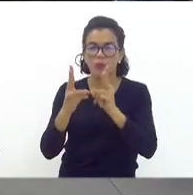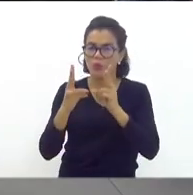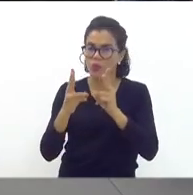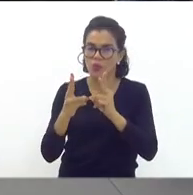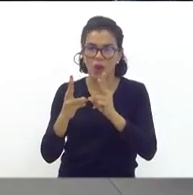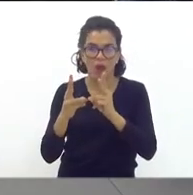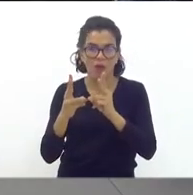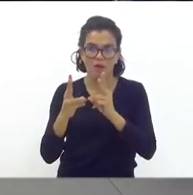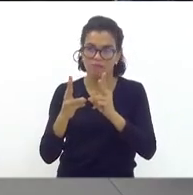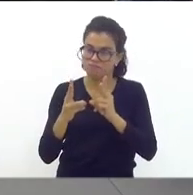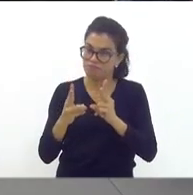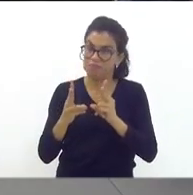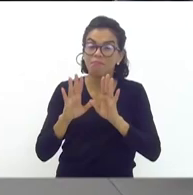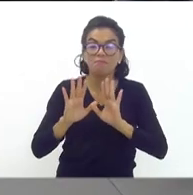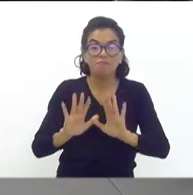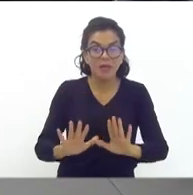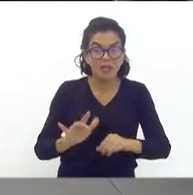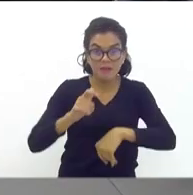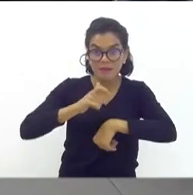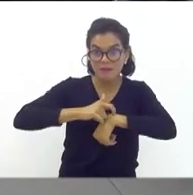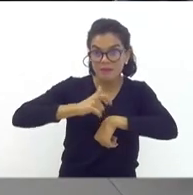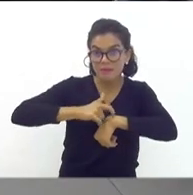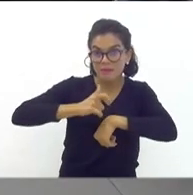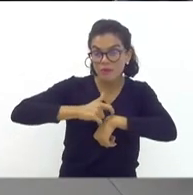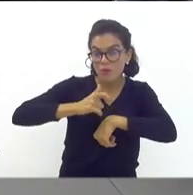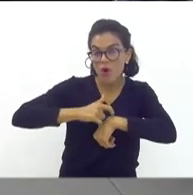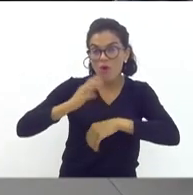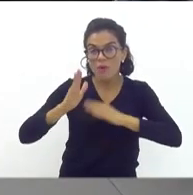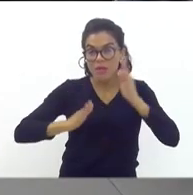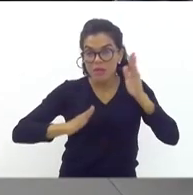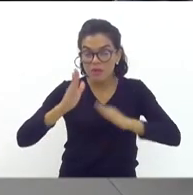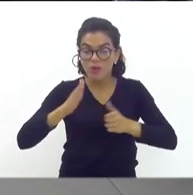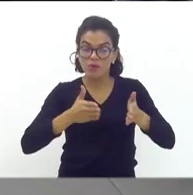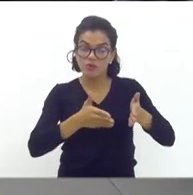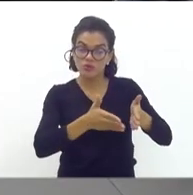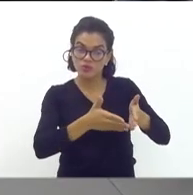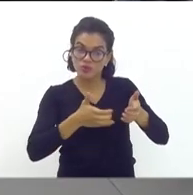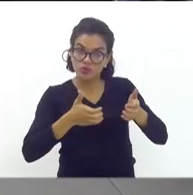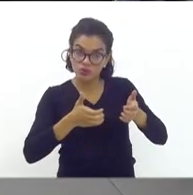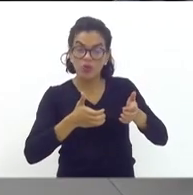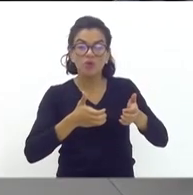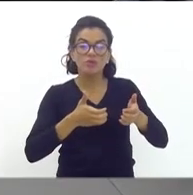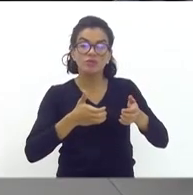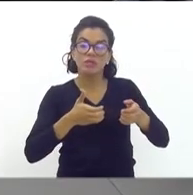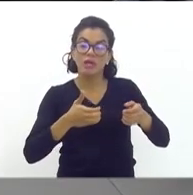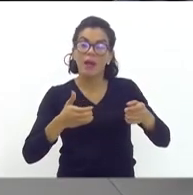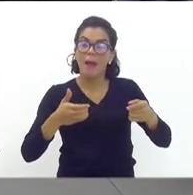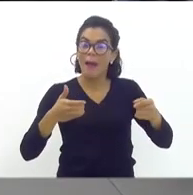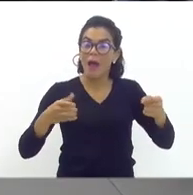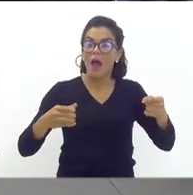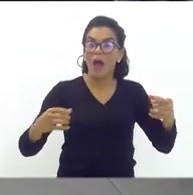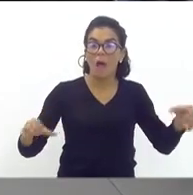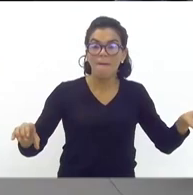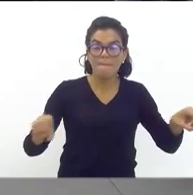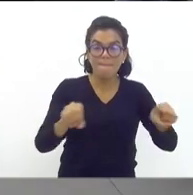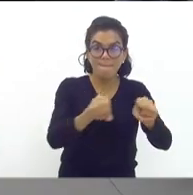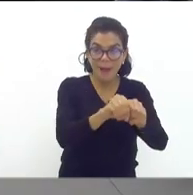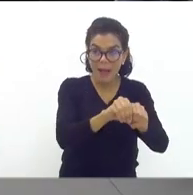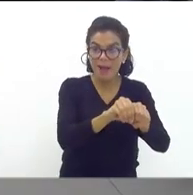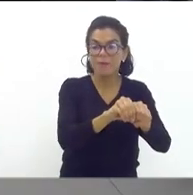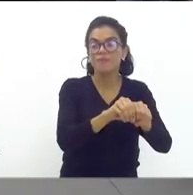fazendo que sempre fez Porém na hora que ela solicita a religação o que a agência quer fazer